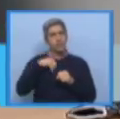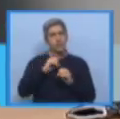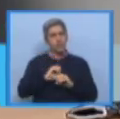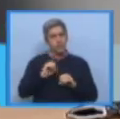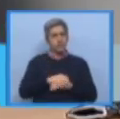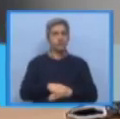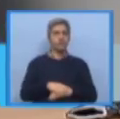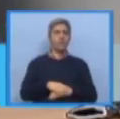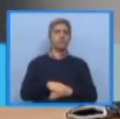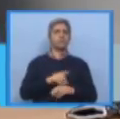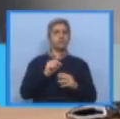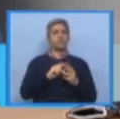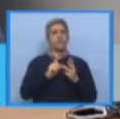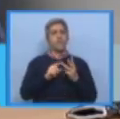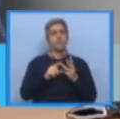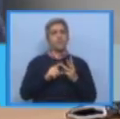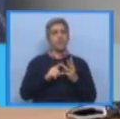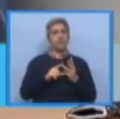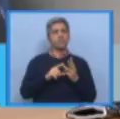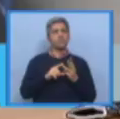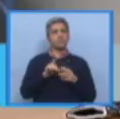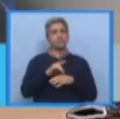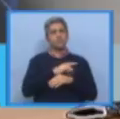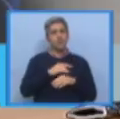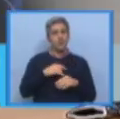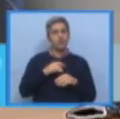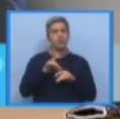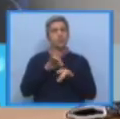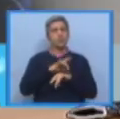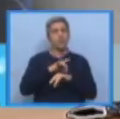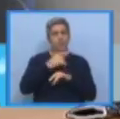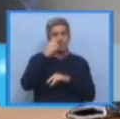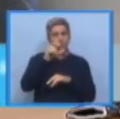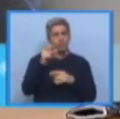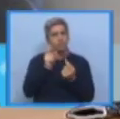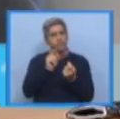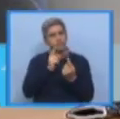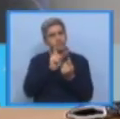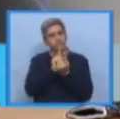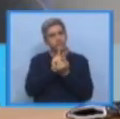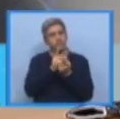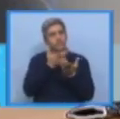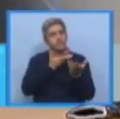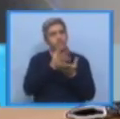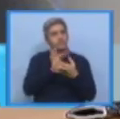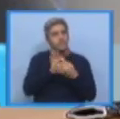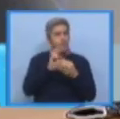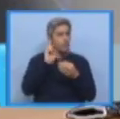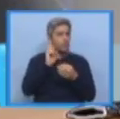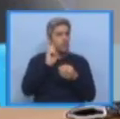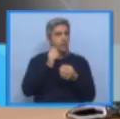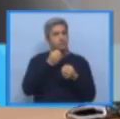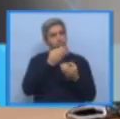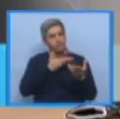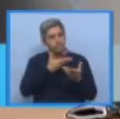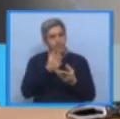remunerados. Depois também a questão da relação médico-doente, nomeadamente a questão da empatia, que é muito importante e que pode ser e deve ser ensinada